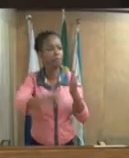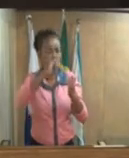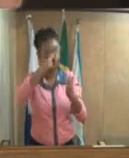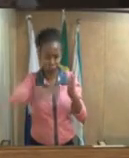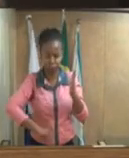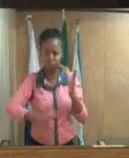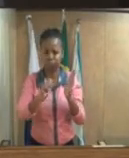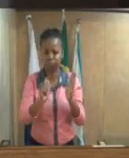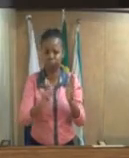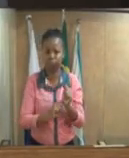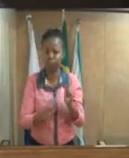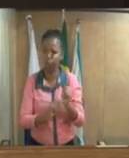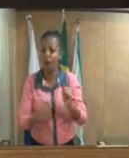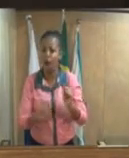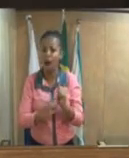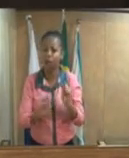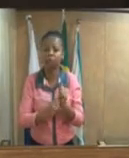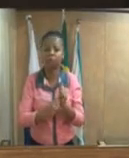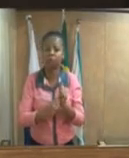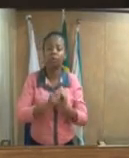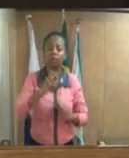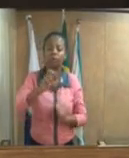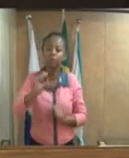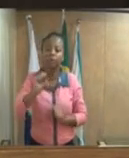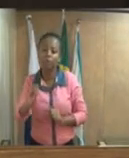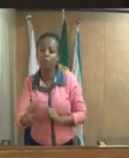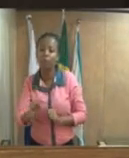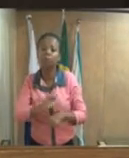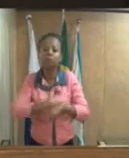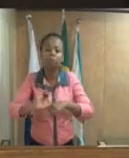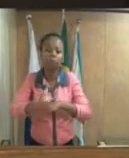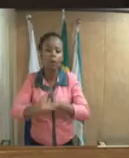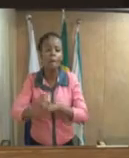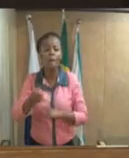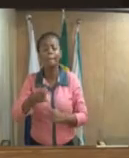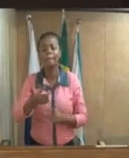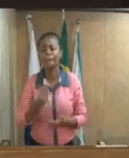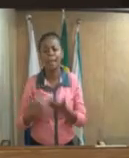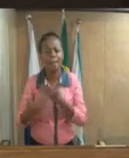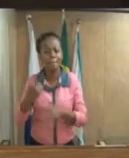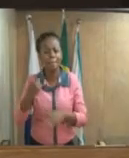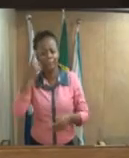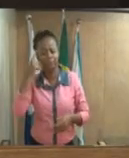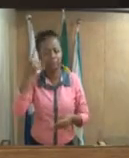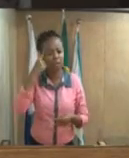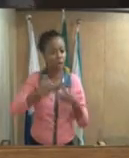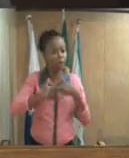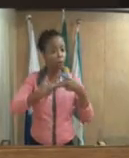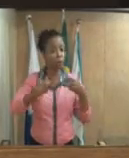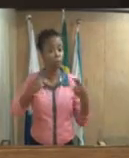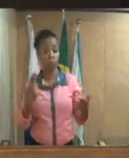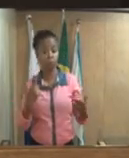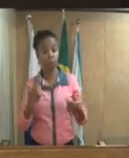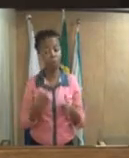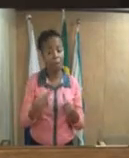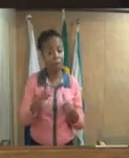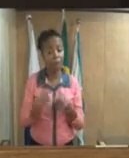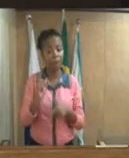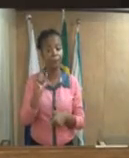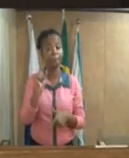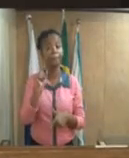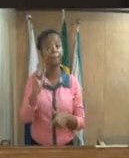da Constituição, eles estavam pensando em situações que poderiam